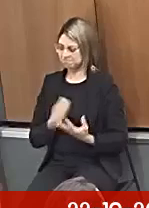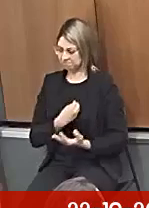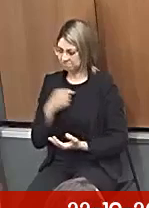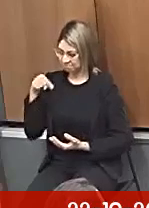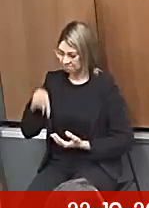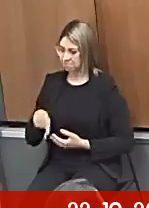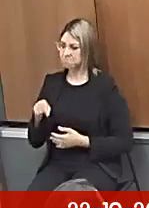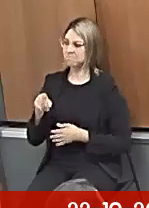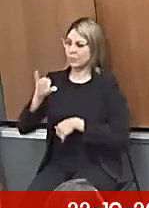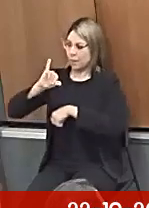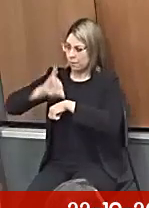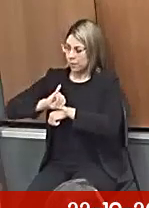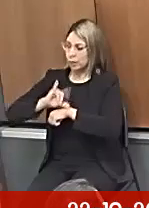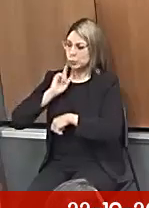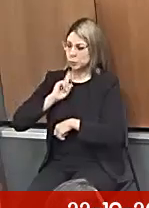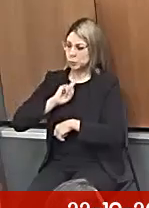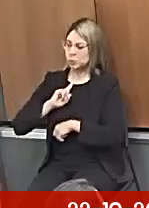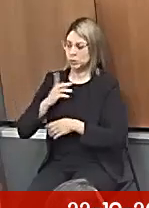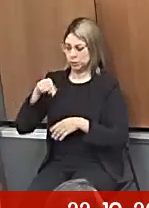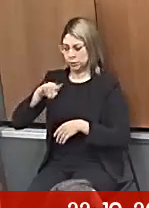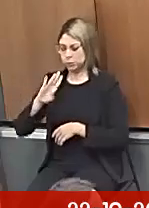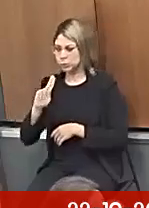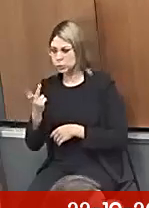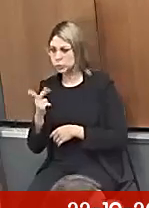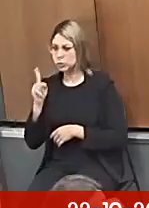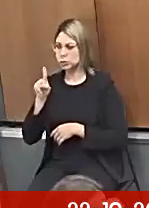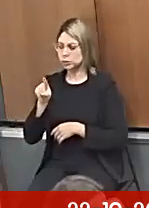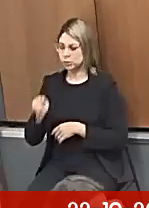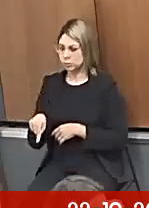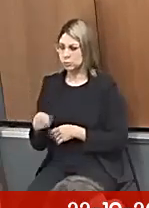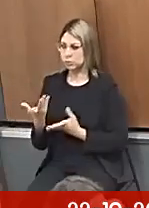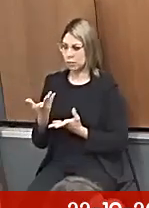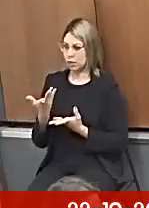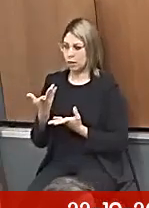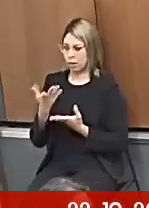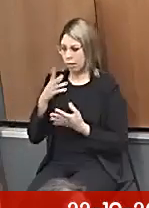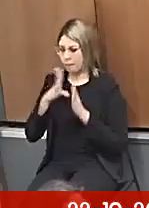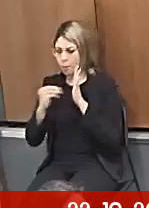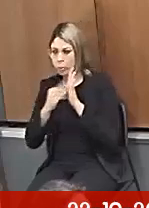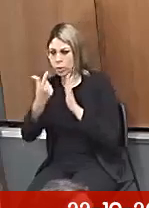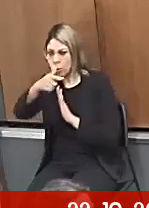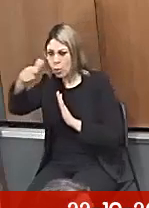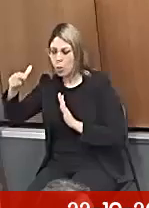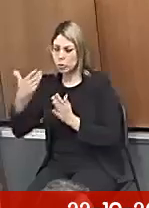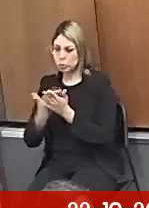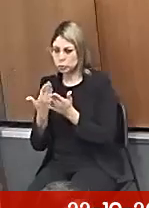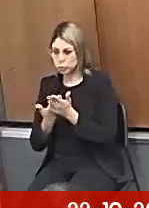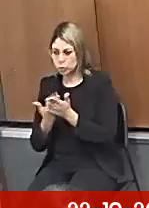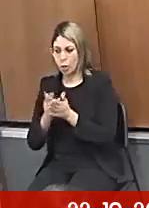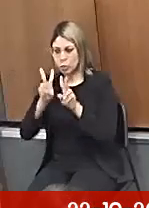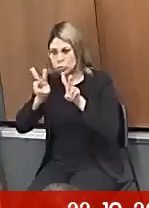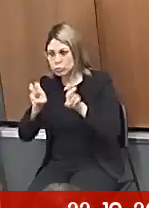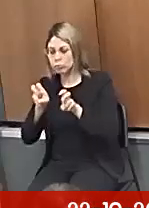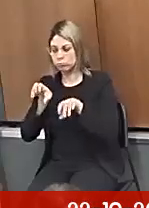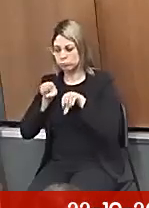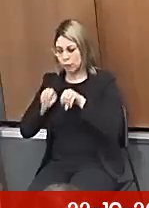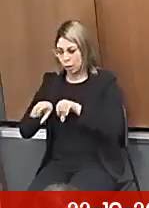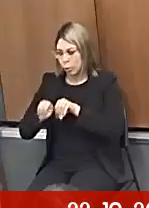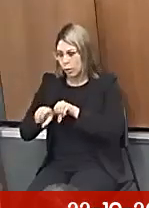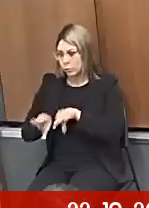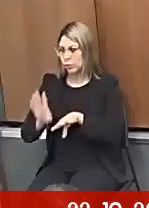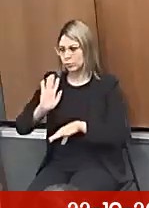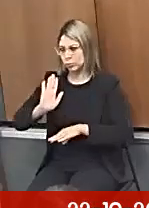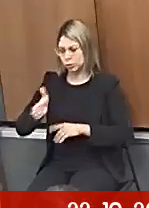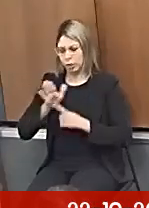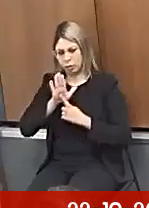moradores aqui da capital de Minas Gerais, uma cidade que é vanguarda lá fora para tantos atos na área de educação, ela já